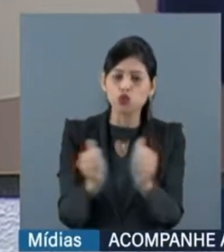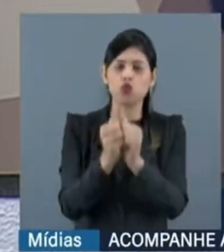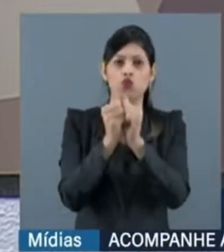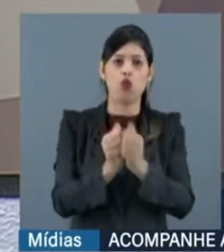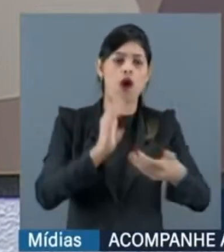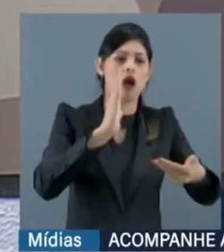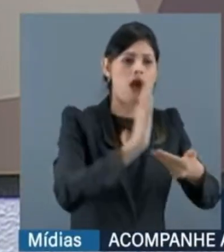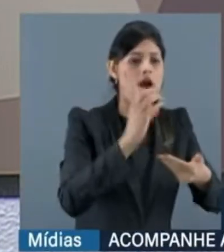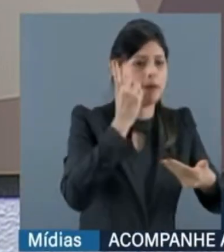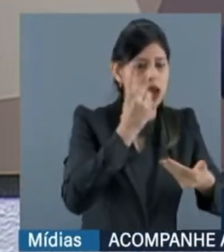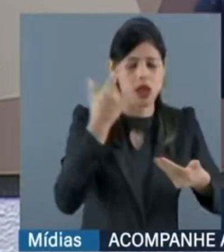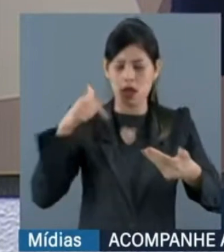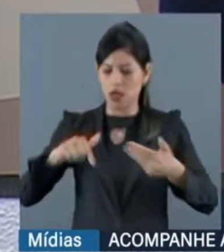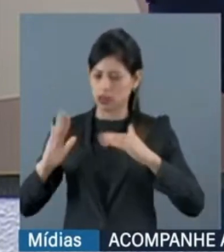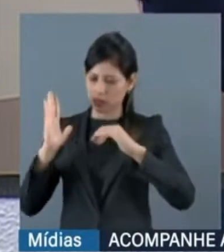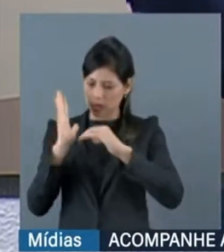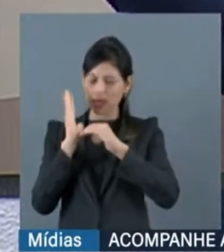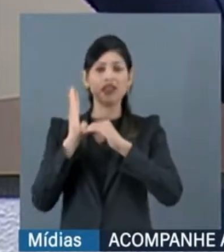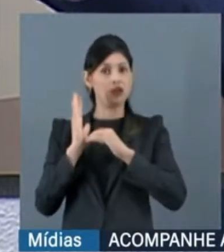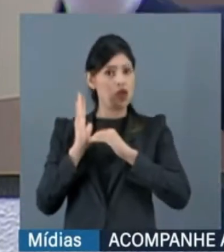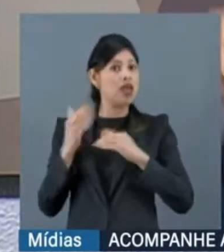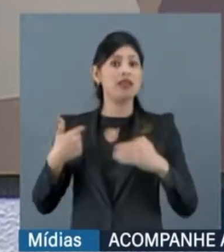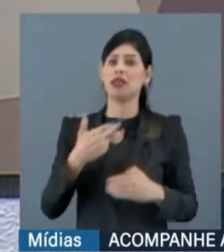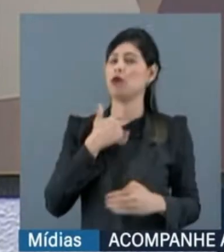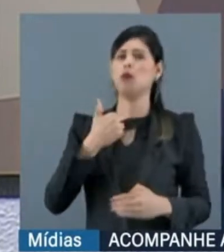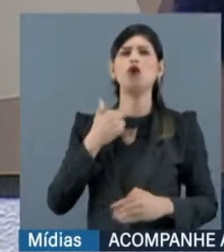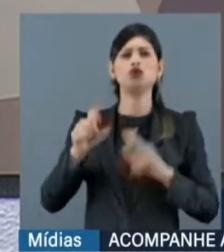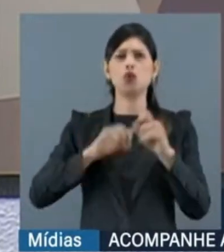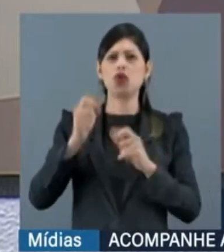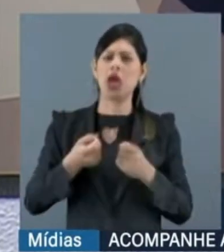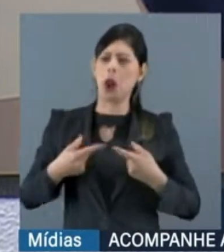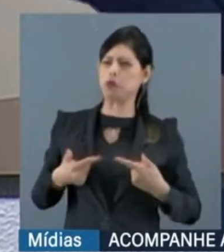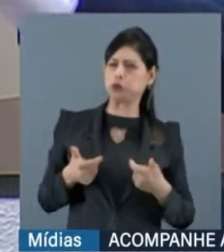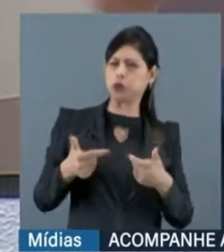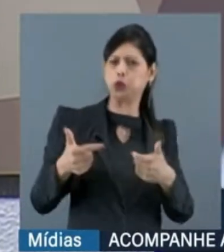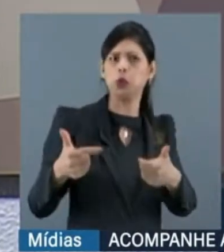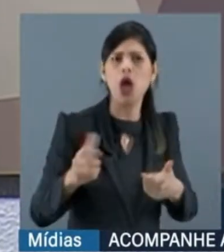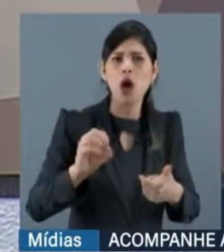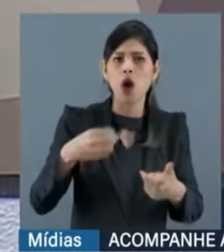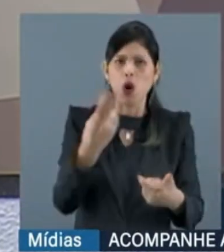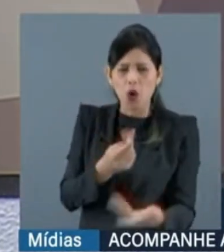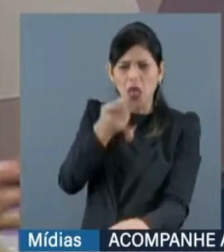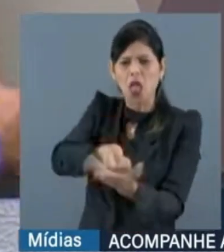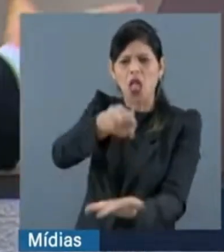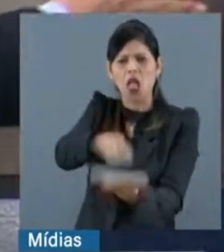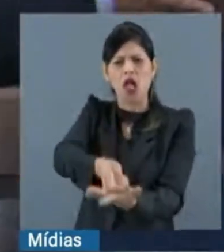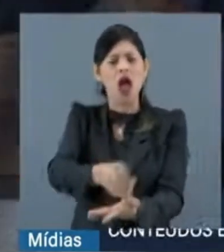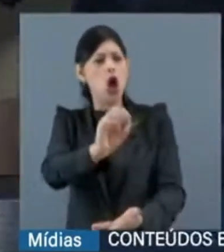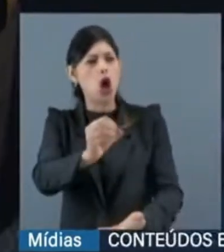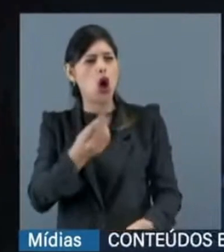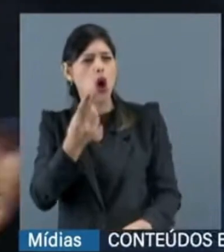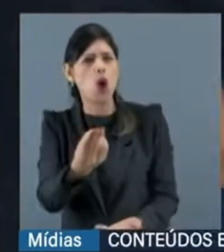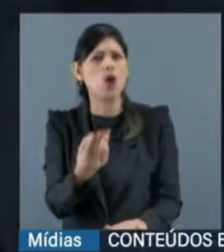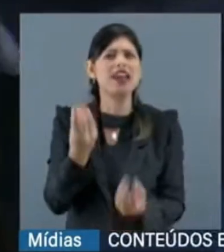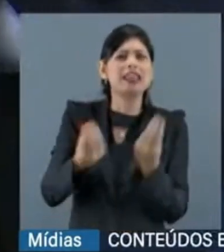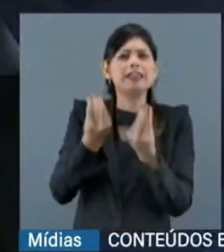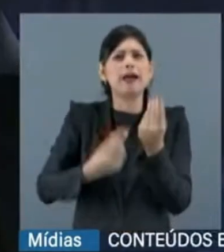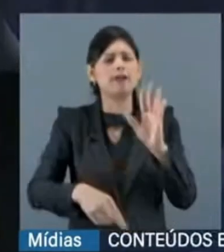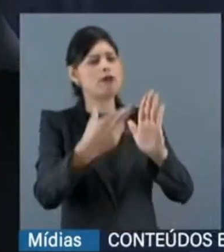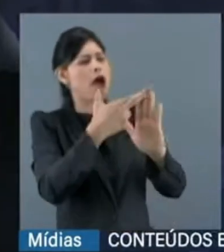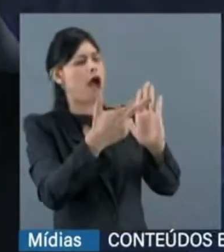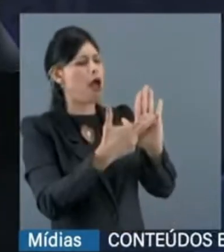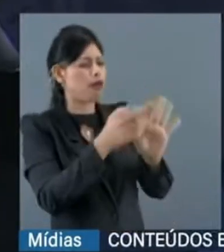não pode se transformar em decisionismos ou indeterminabilidade quanto às normas jurídicas, porque